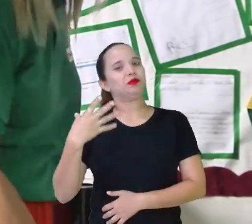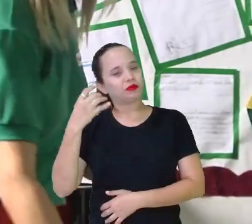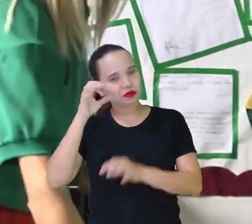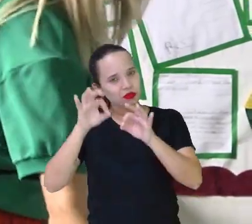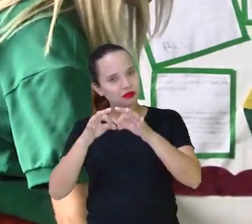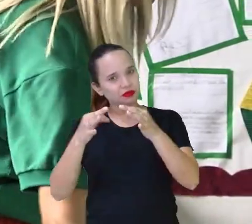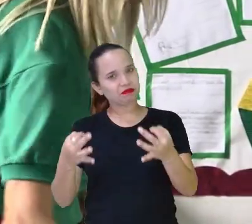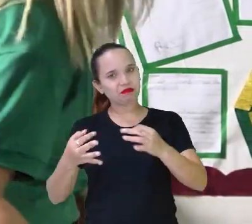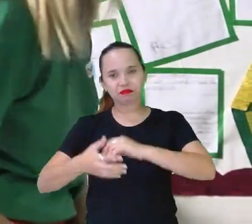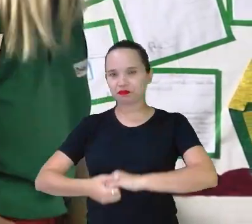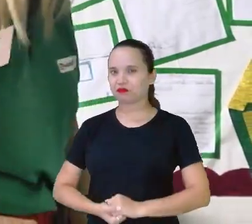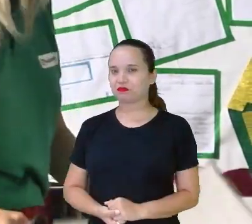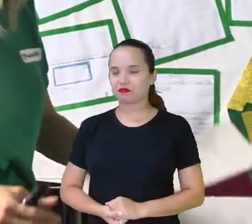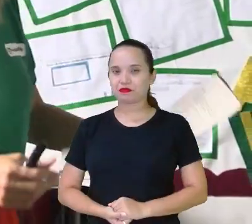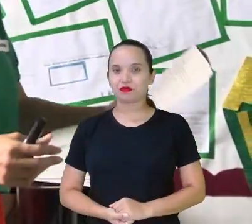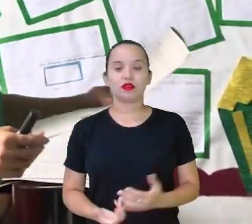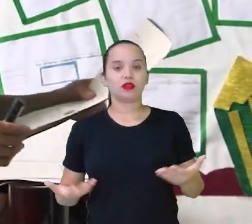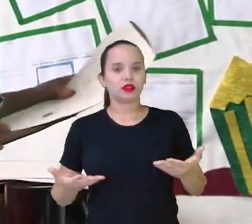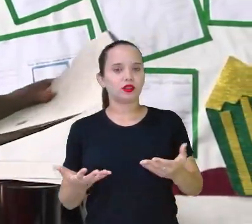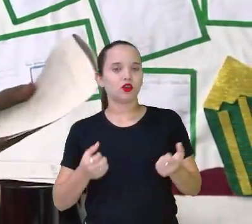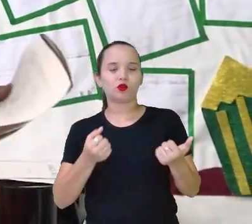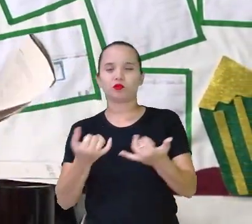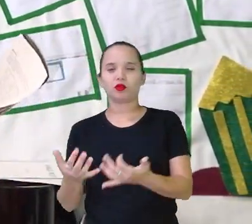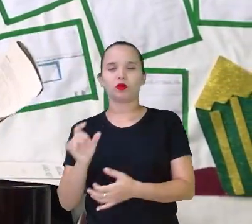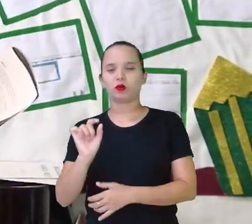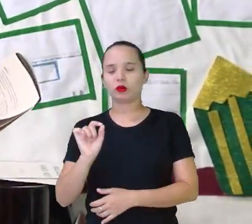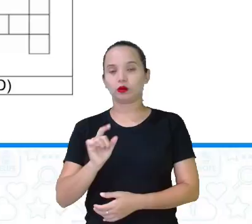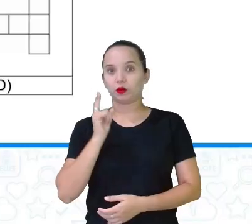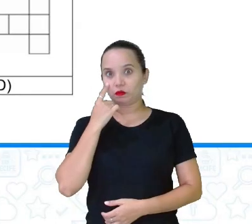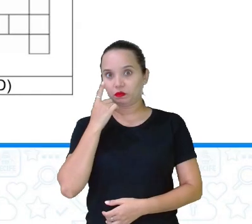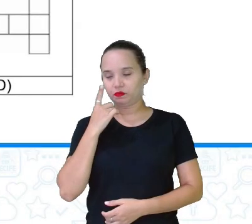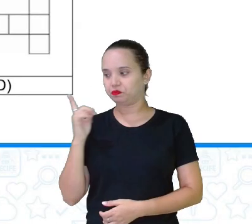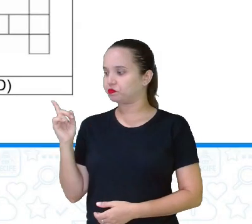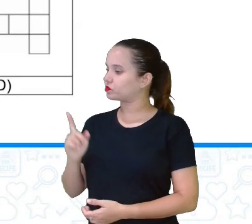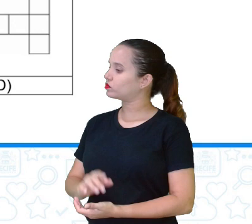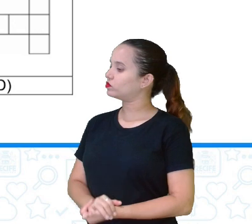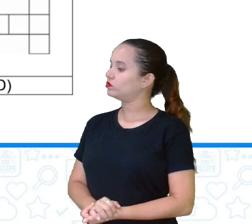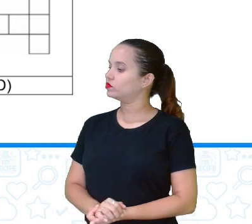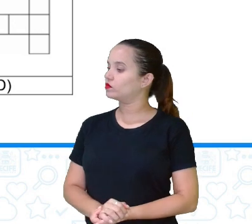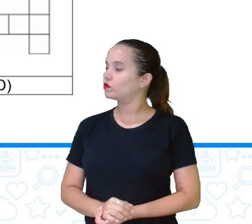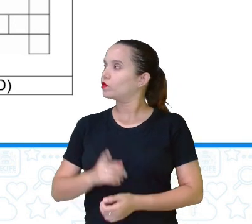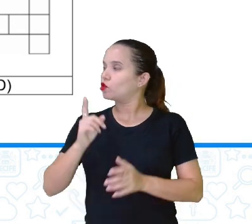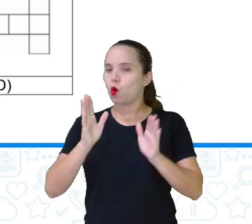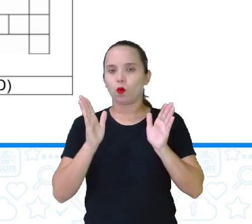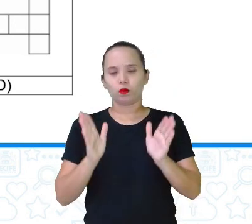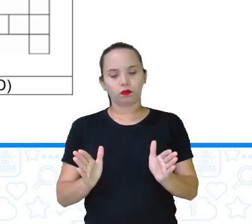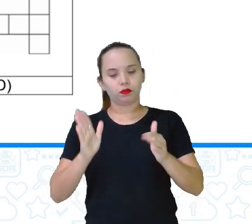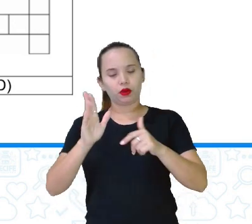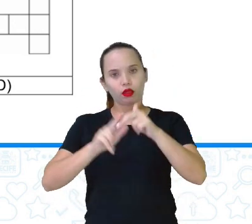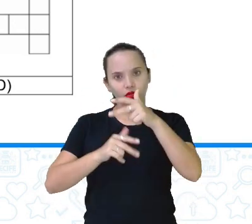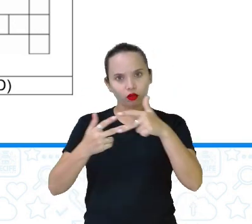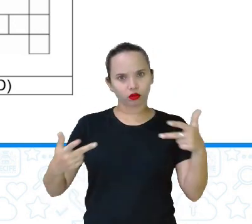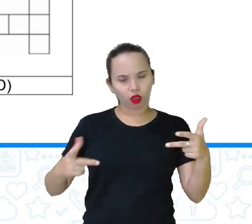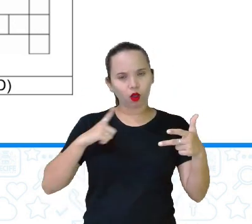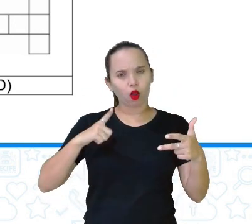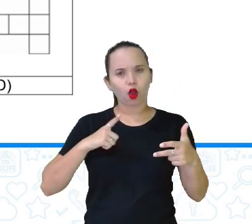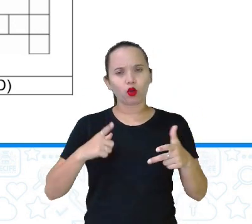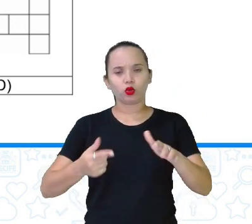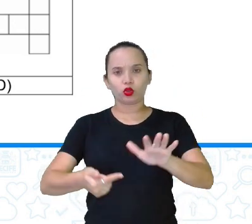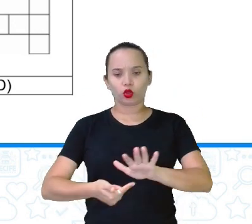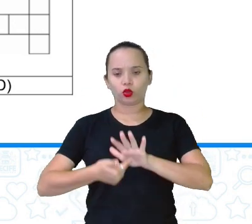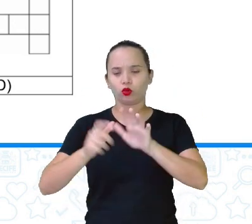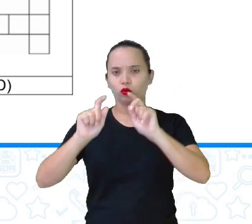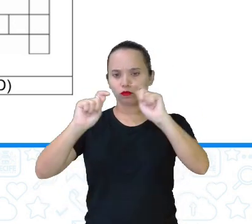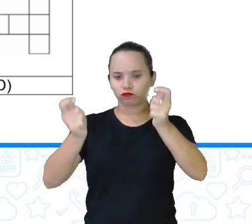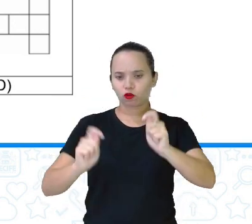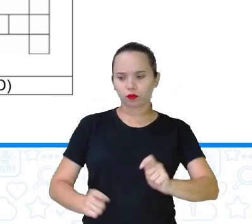Dessa vez, ele está dizendo o seguinte. Uma embalagem tem o formato de um cubo, como mostra a figura